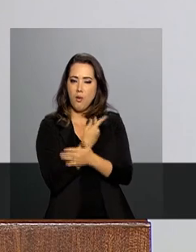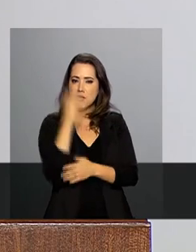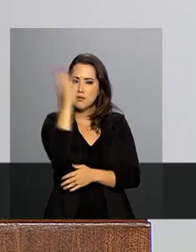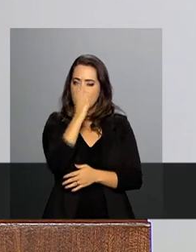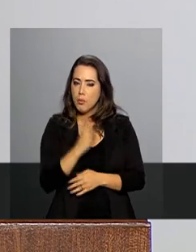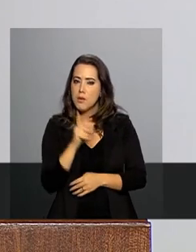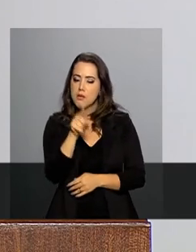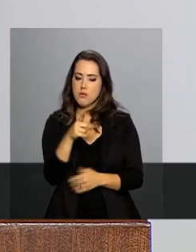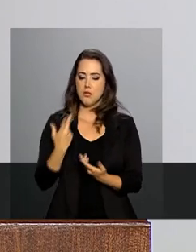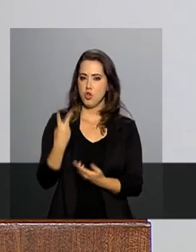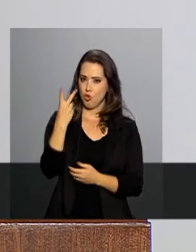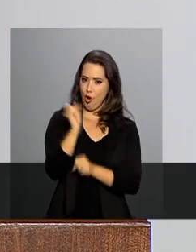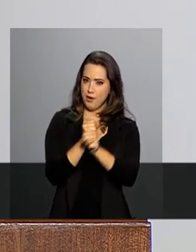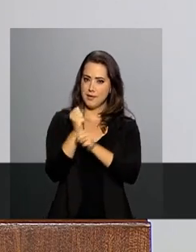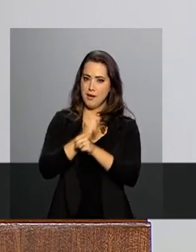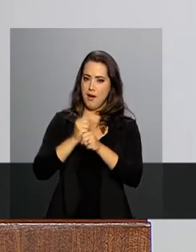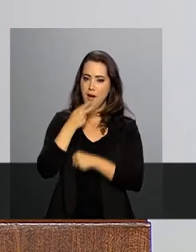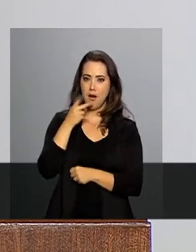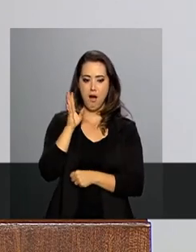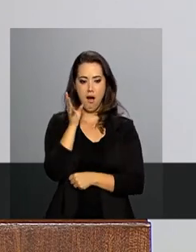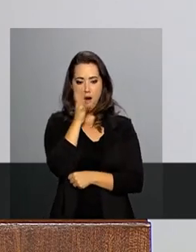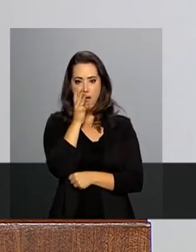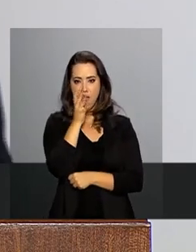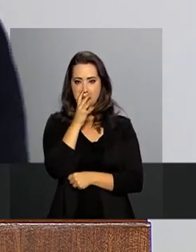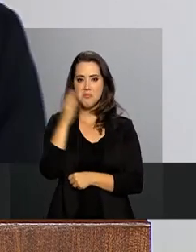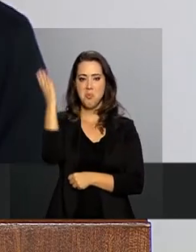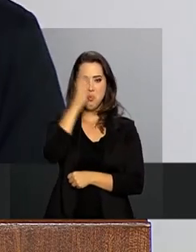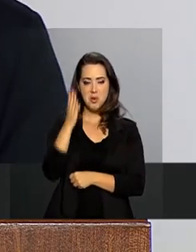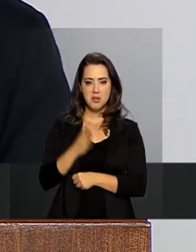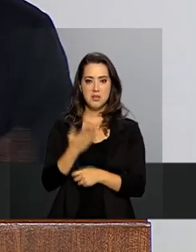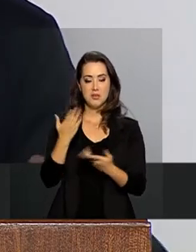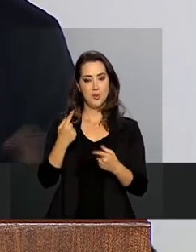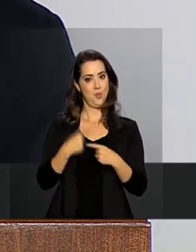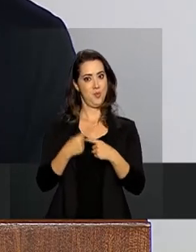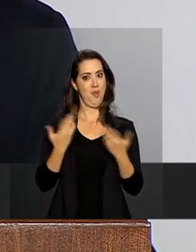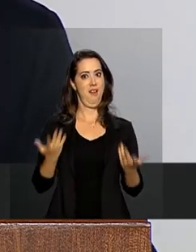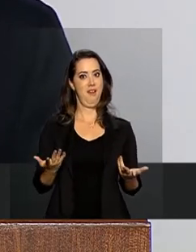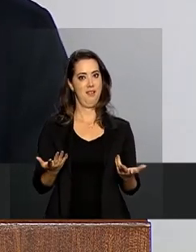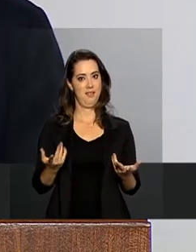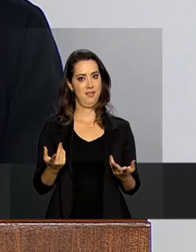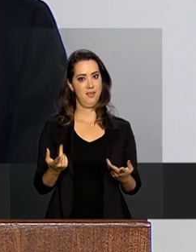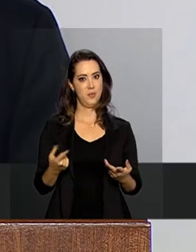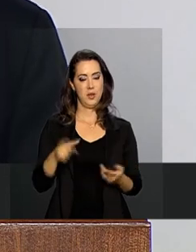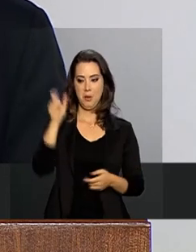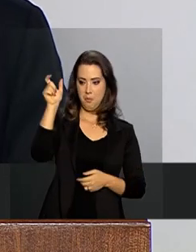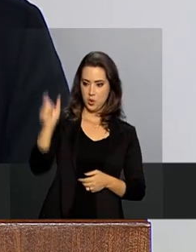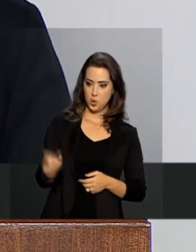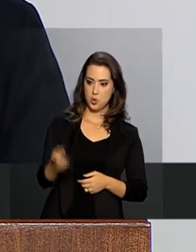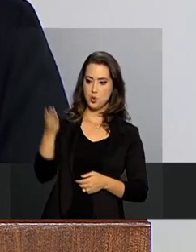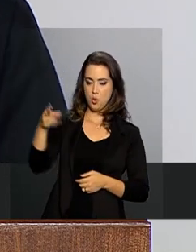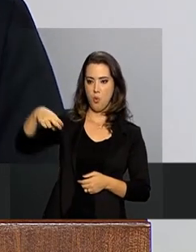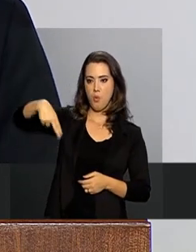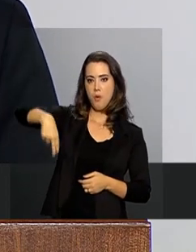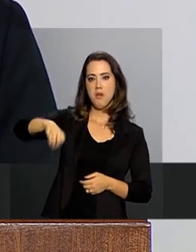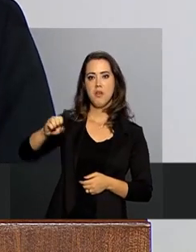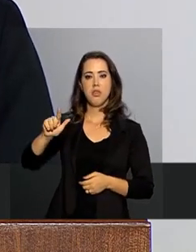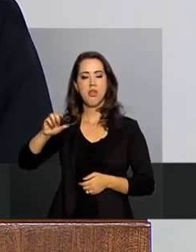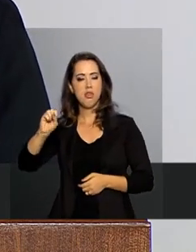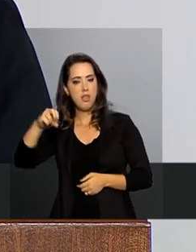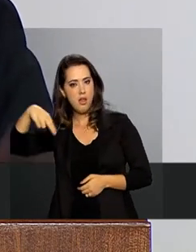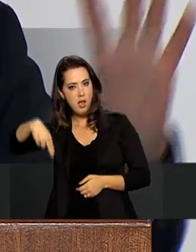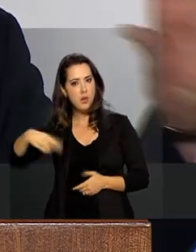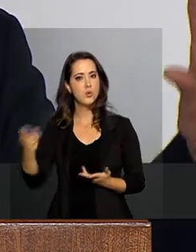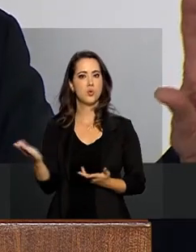brasil nesses dois anos não é então isso tudo é fruto do que é fruto de figuras como nelson talk show zuccaro vieira de